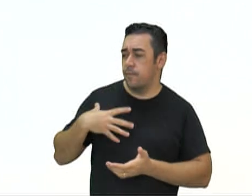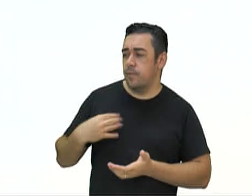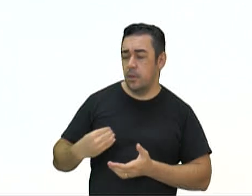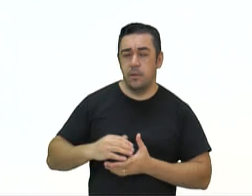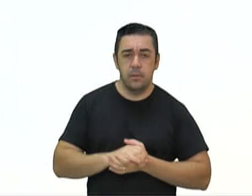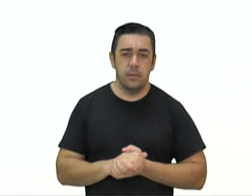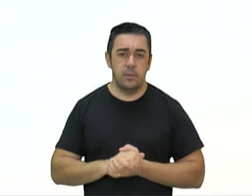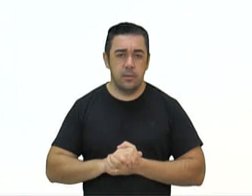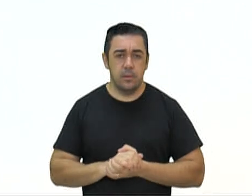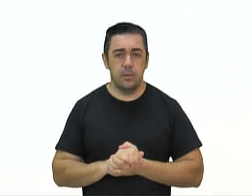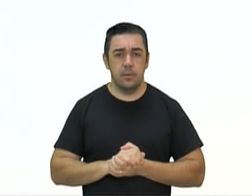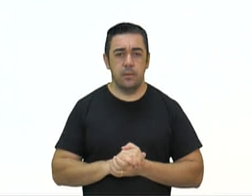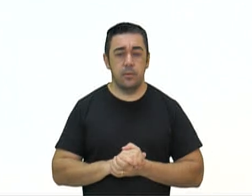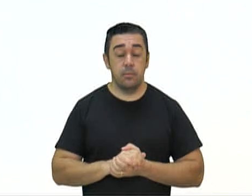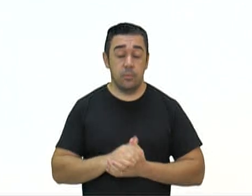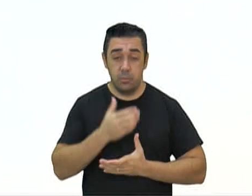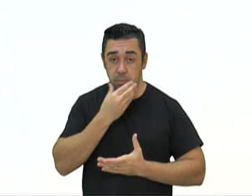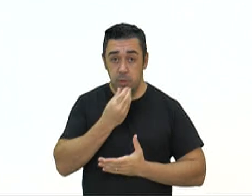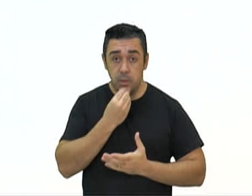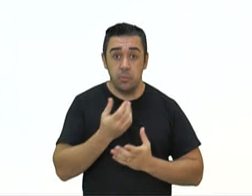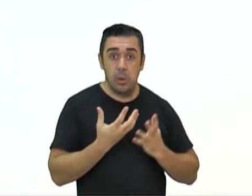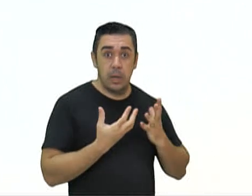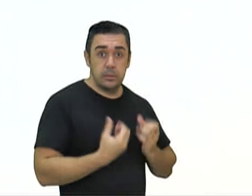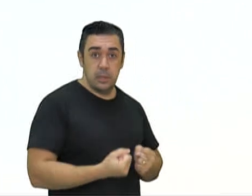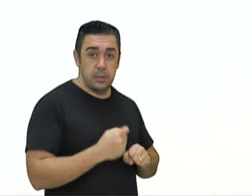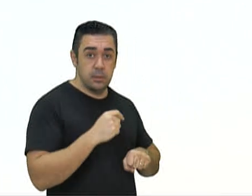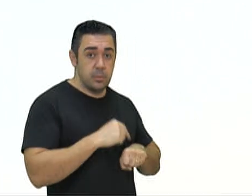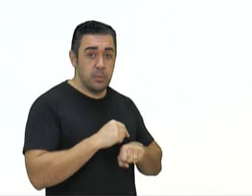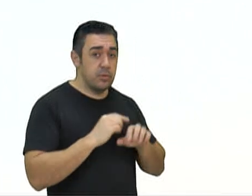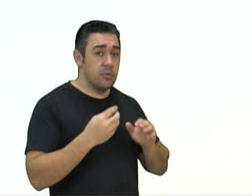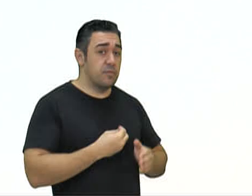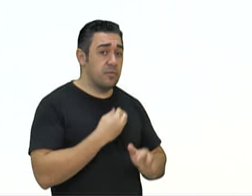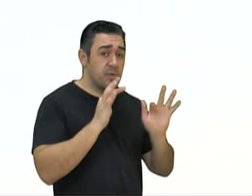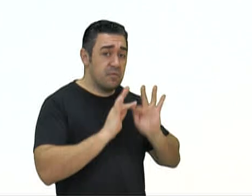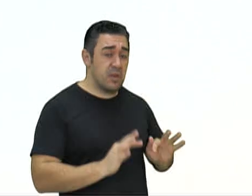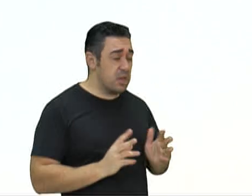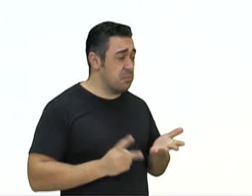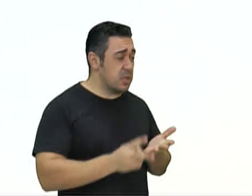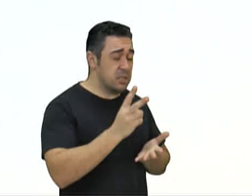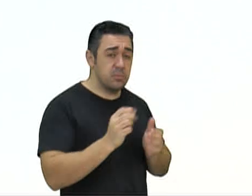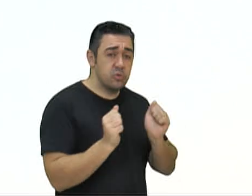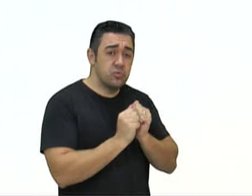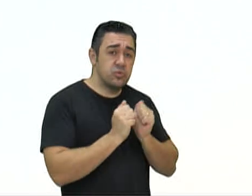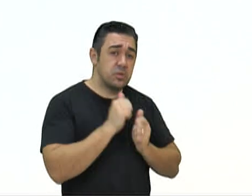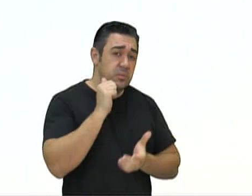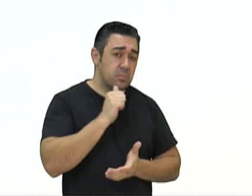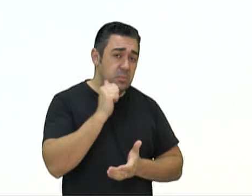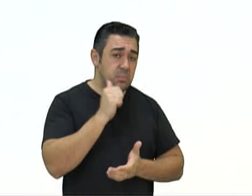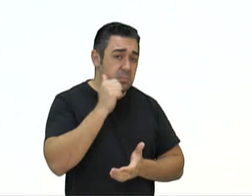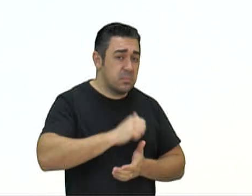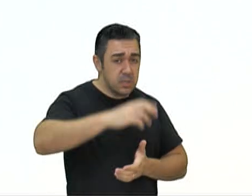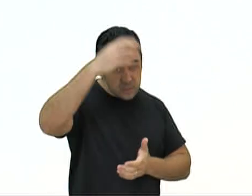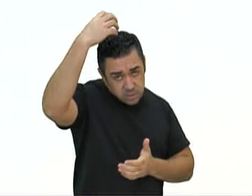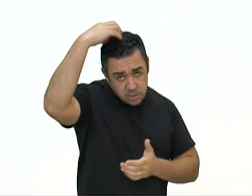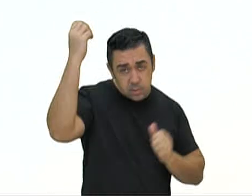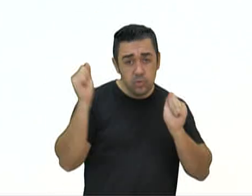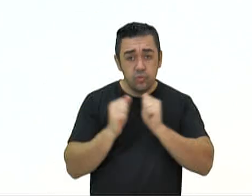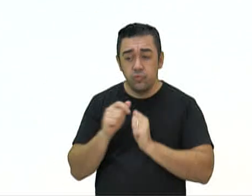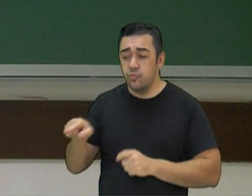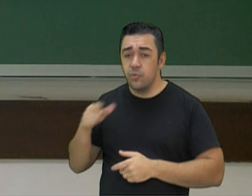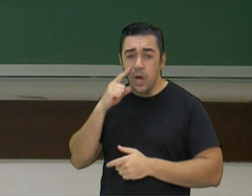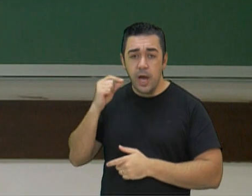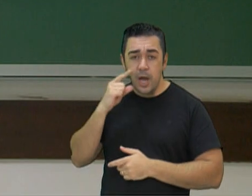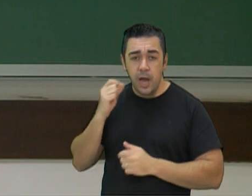filha. O rapaz aceita e vive feliz para sempre, acompanhado da sua bonita princesa e do seu fiel